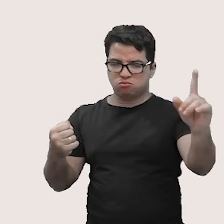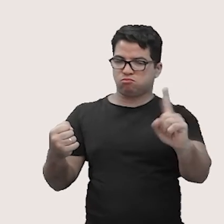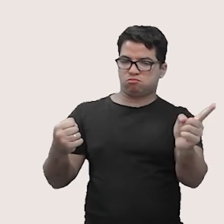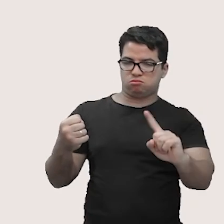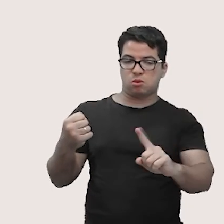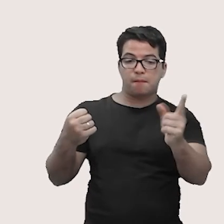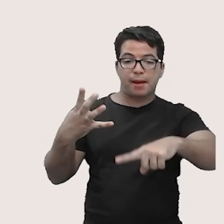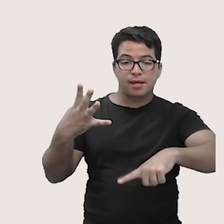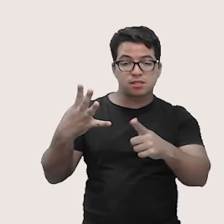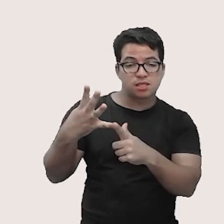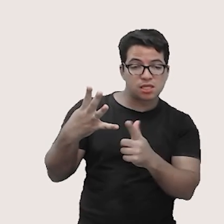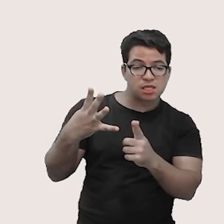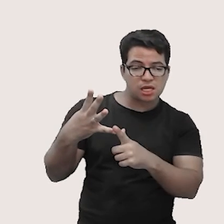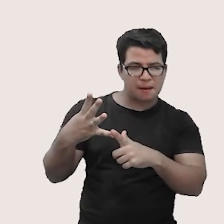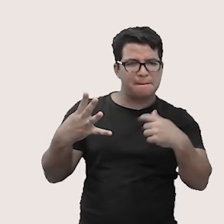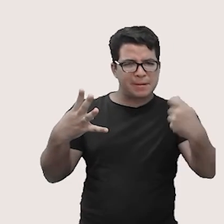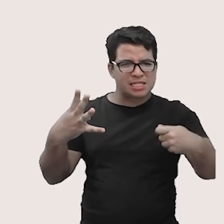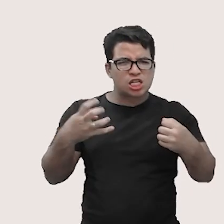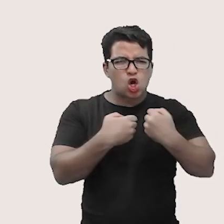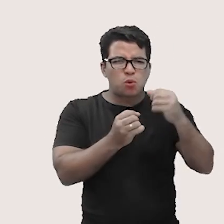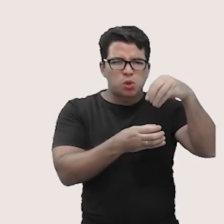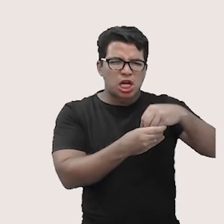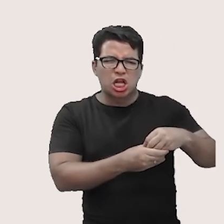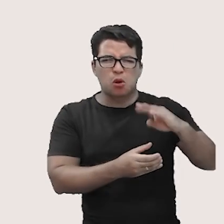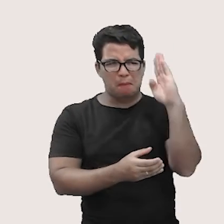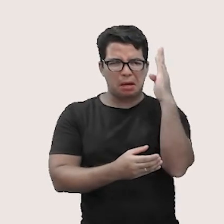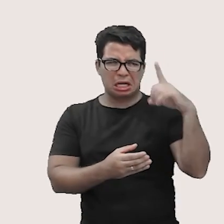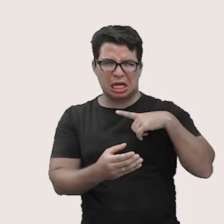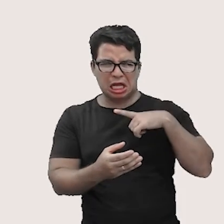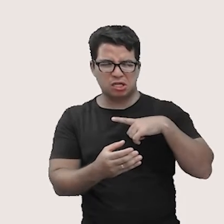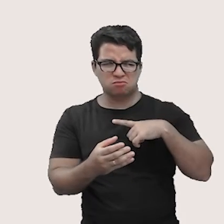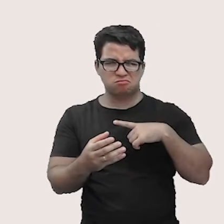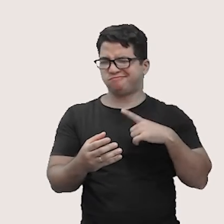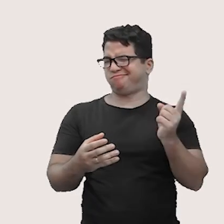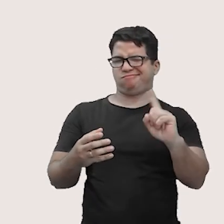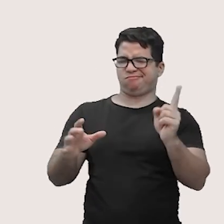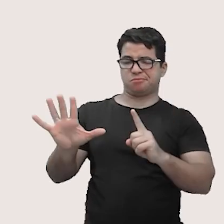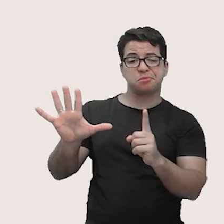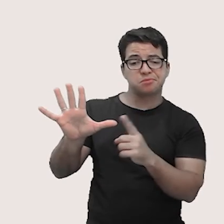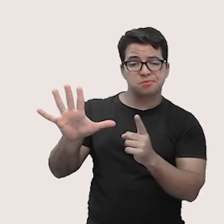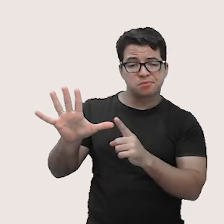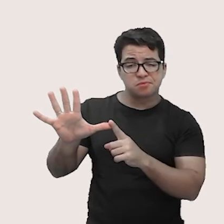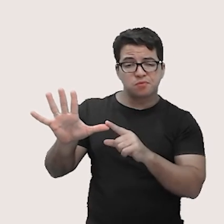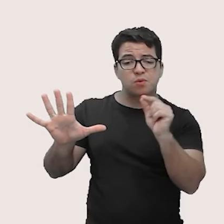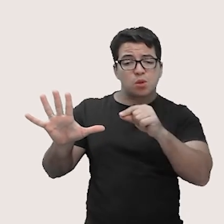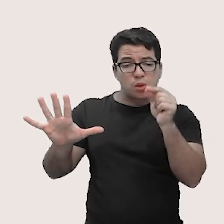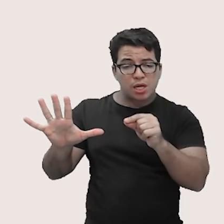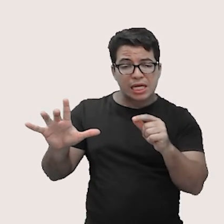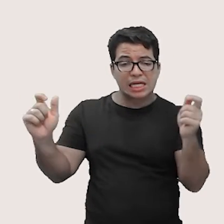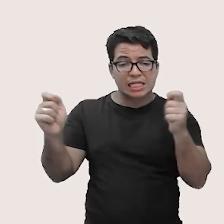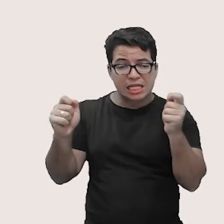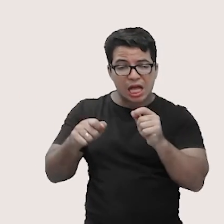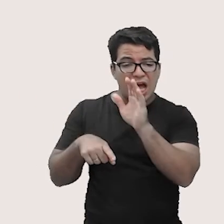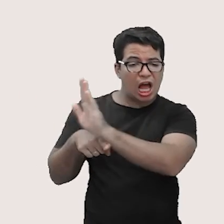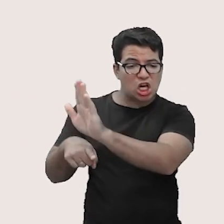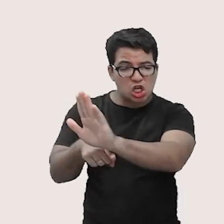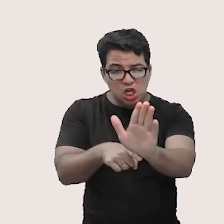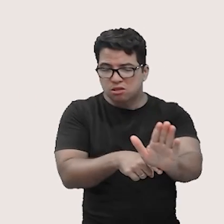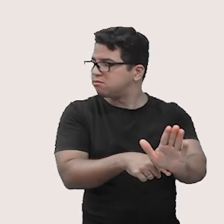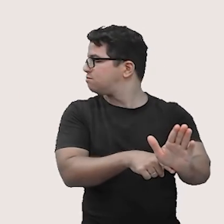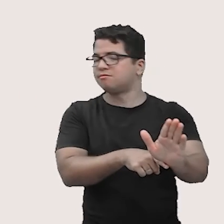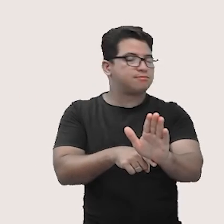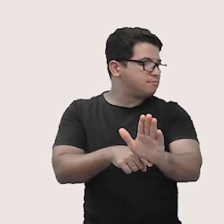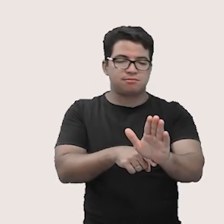Não. Abrigar 2.000 moradores de rua em ônibus que foram adaptados? No to. Ele disse que